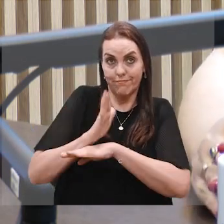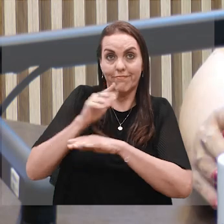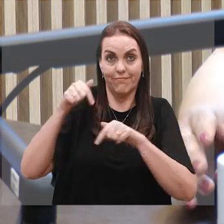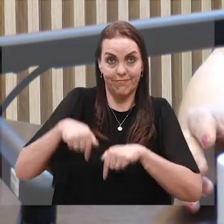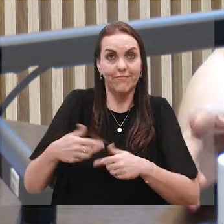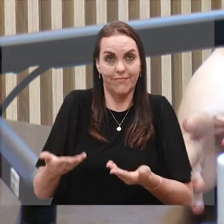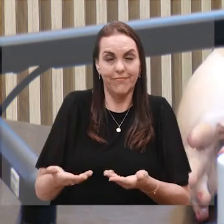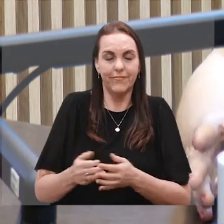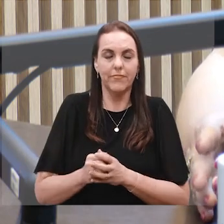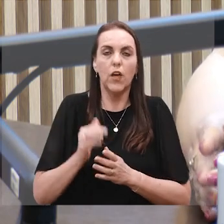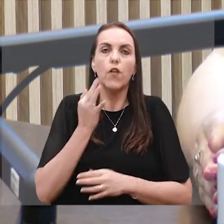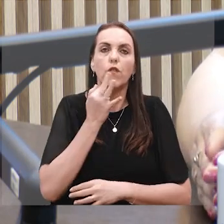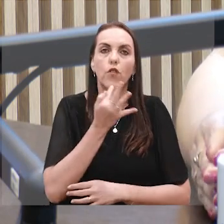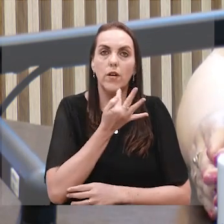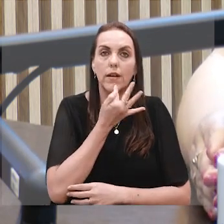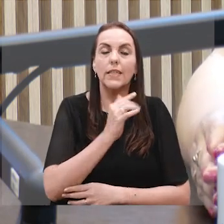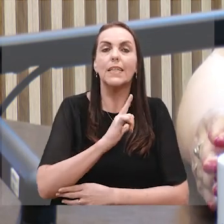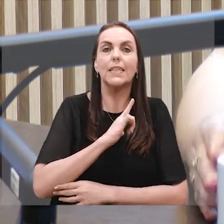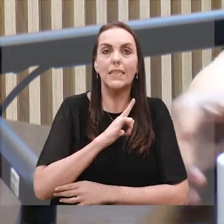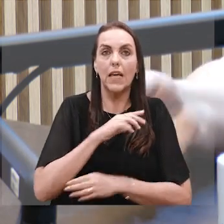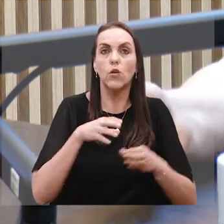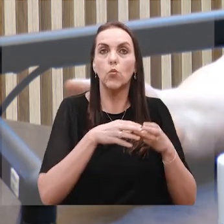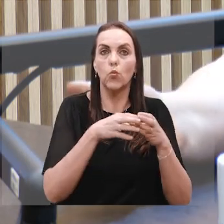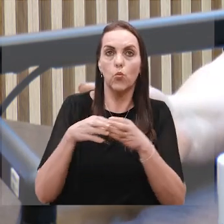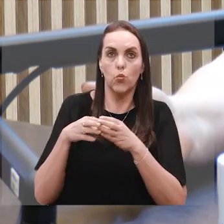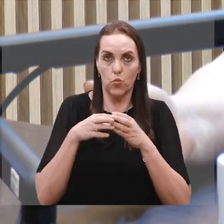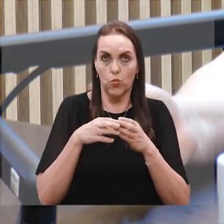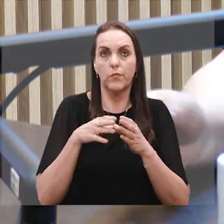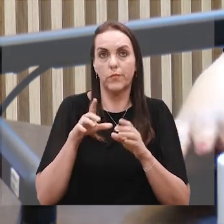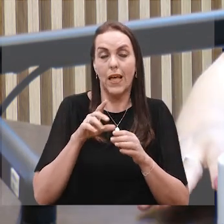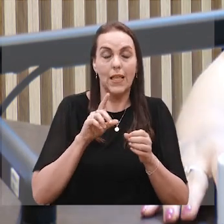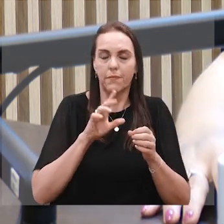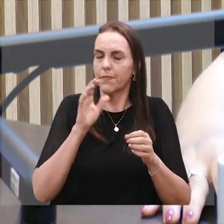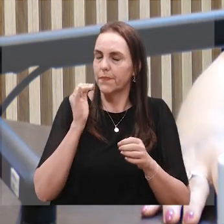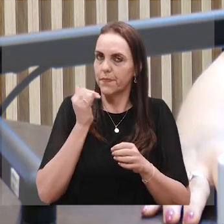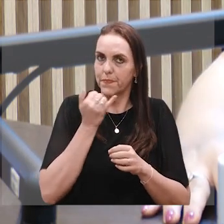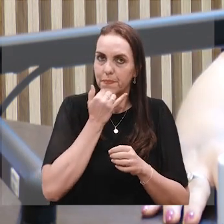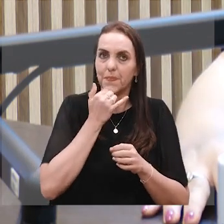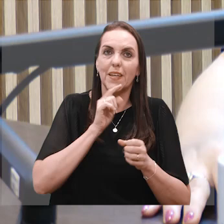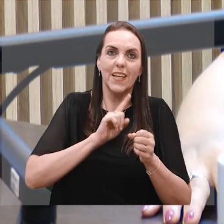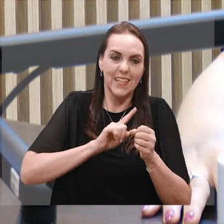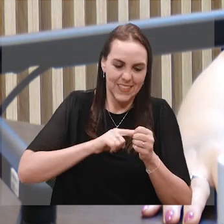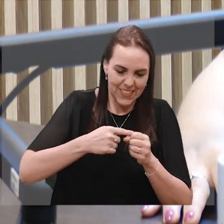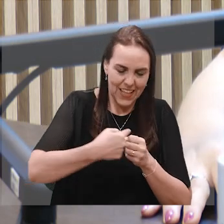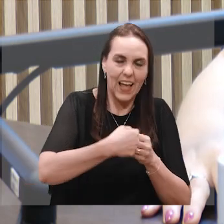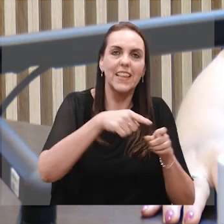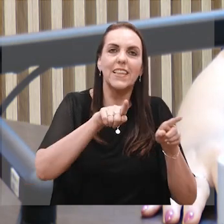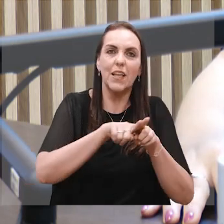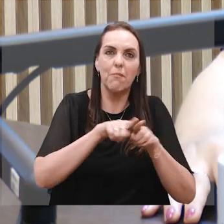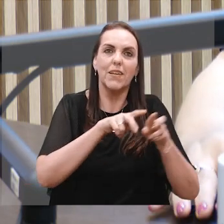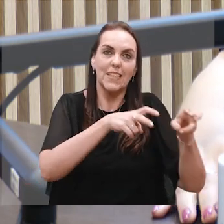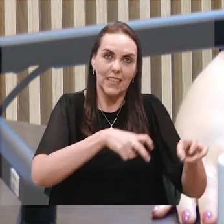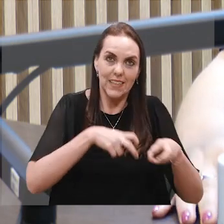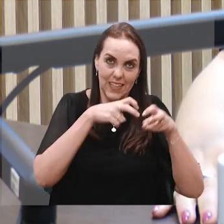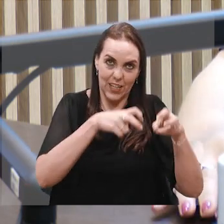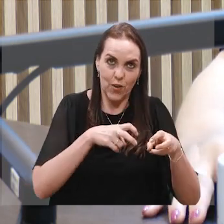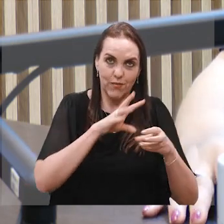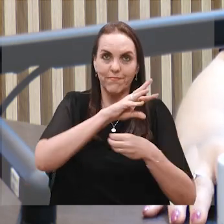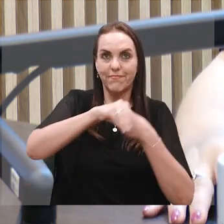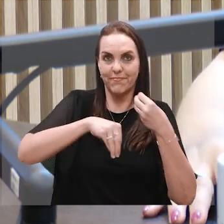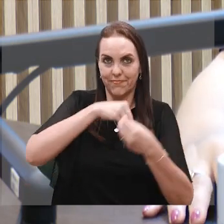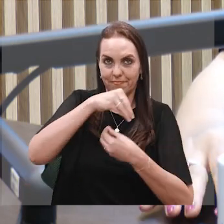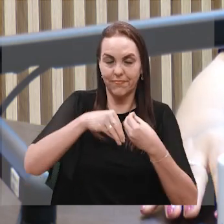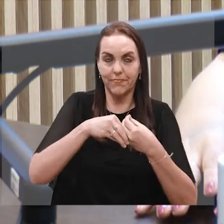E sim, Forqueta, ela tem o núcleo urbano, como disseste, e também o interior. O interior